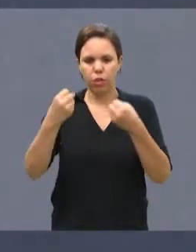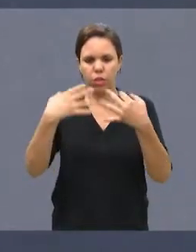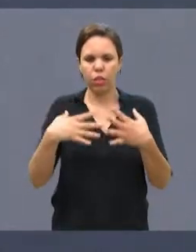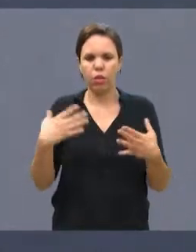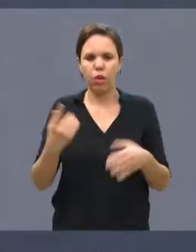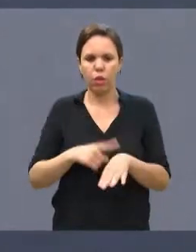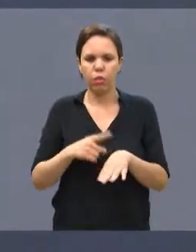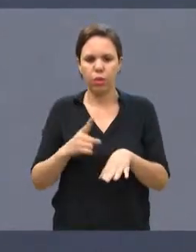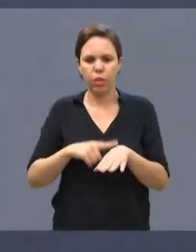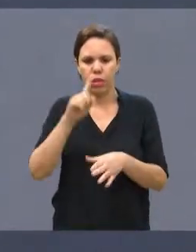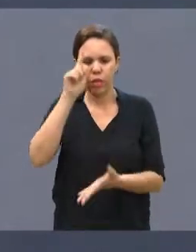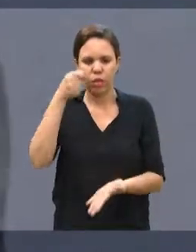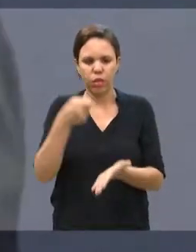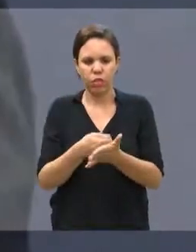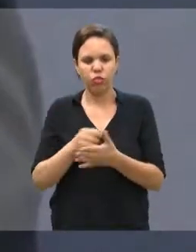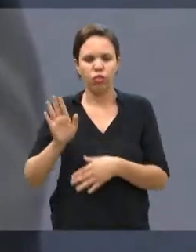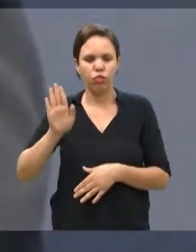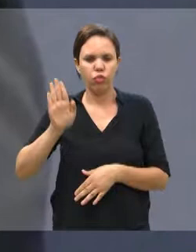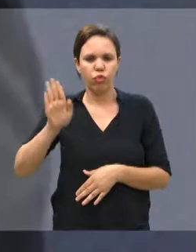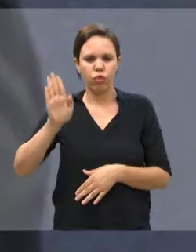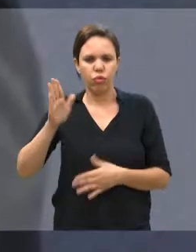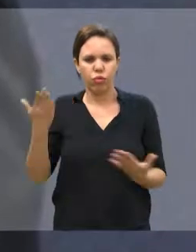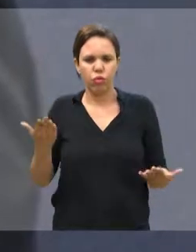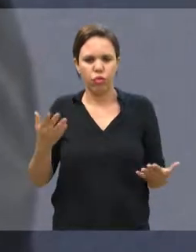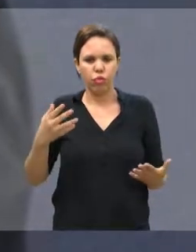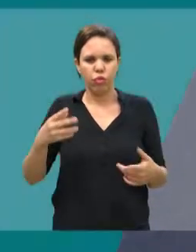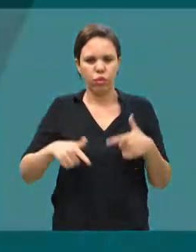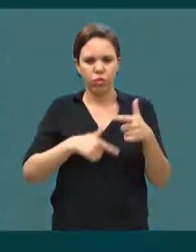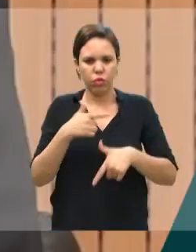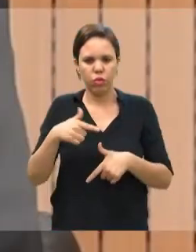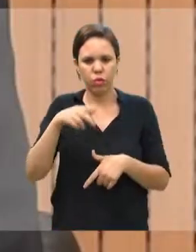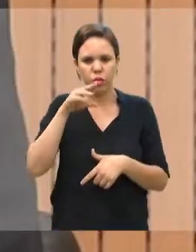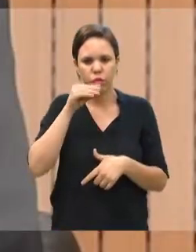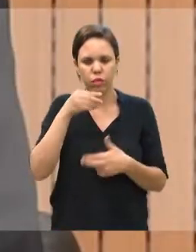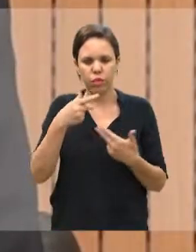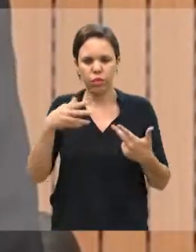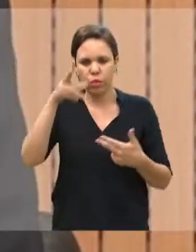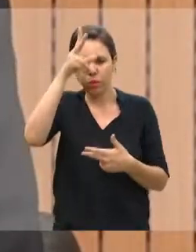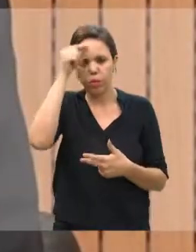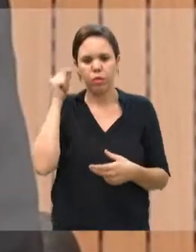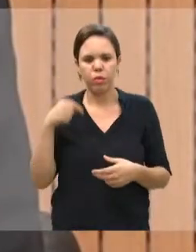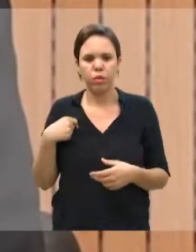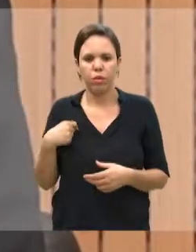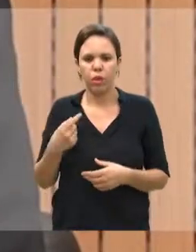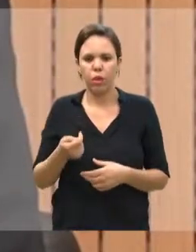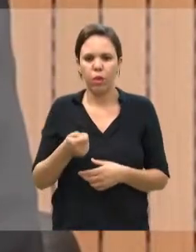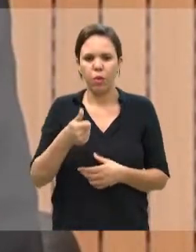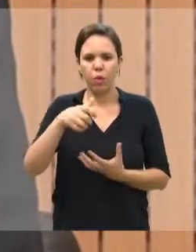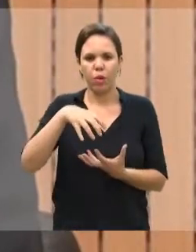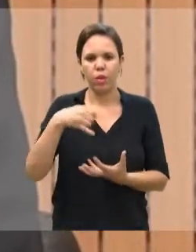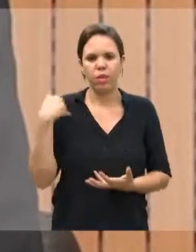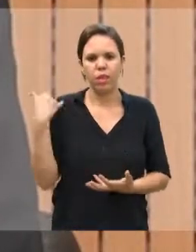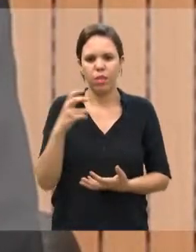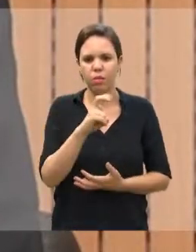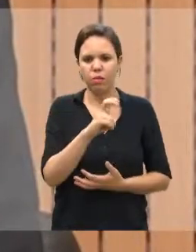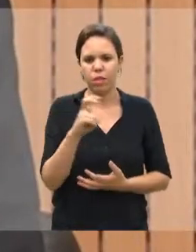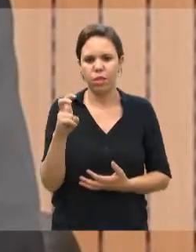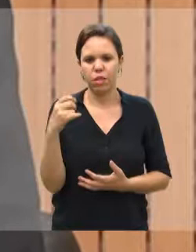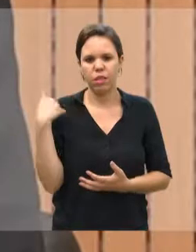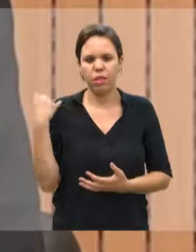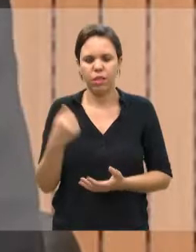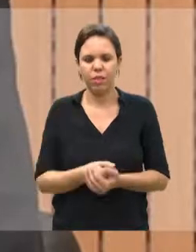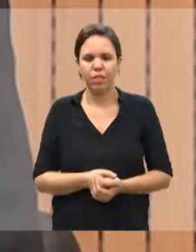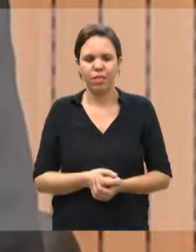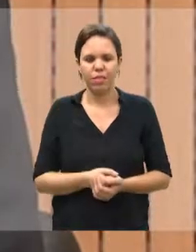que momento decidiu se candidatar a um cargo público. No momento quase chegando à terceira idade, aos 55 anos,